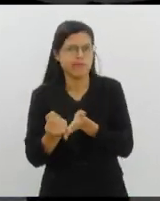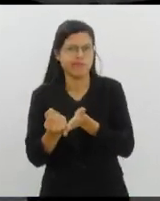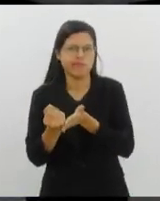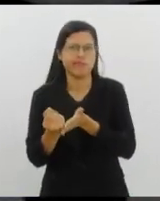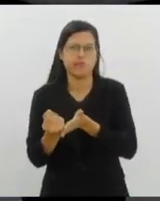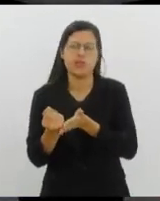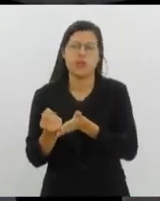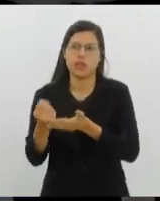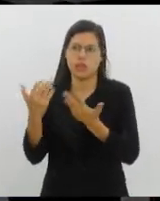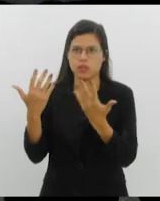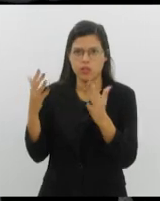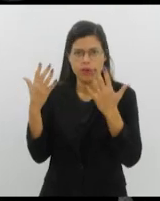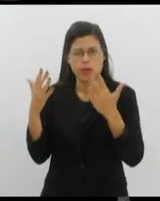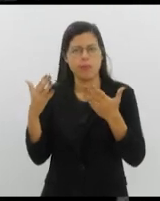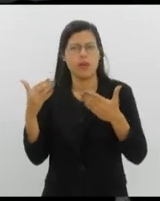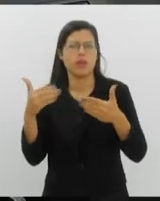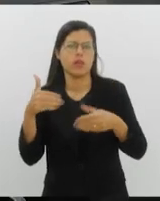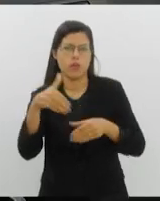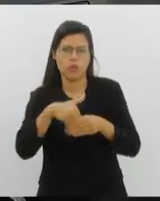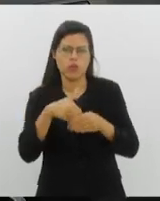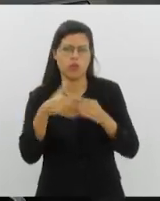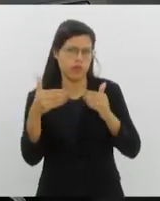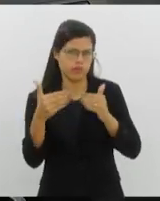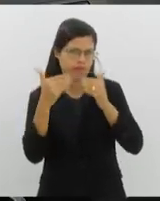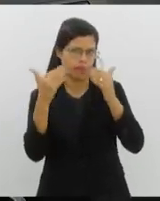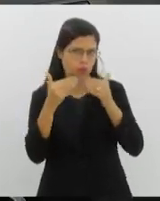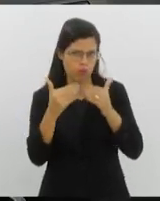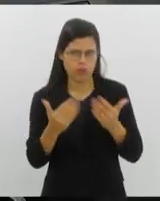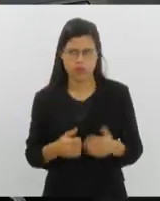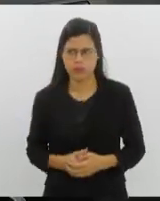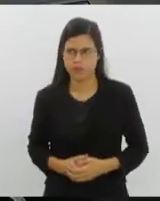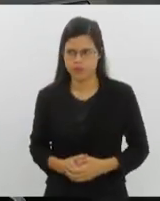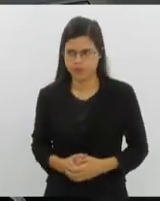está de parabéns, eu votei favoravelmente.